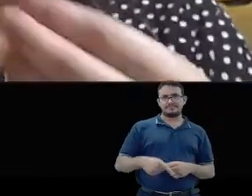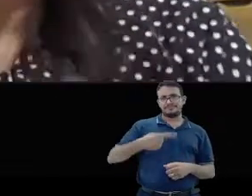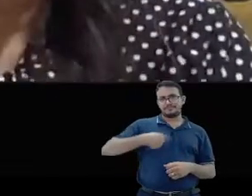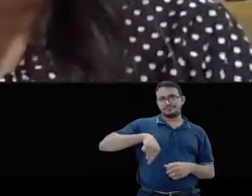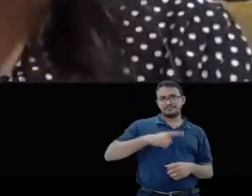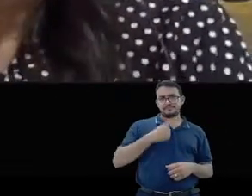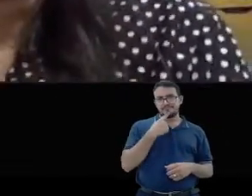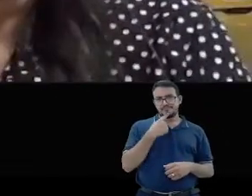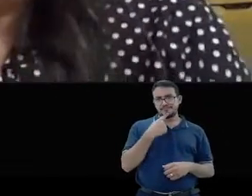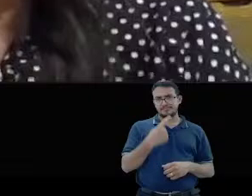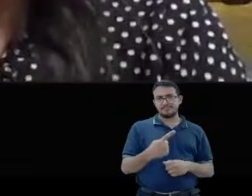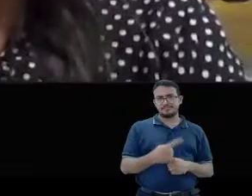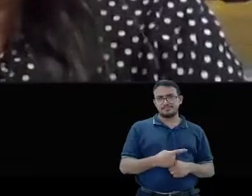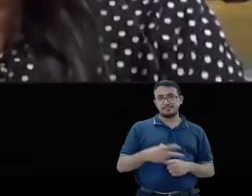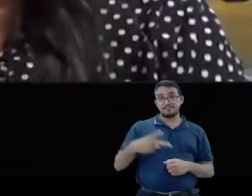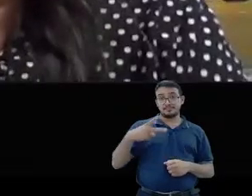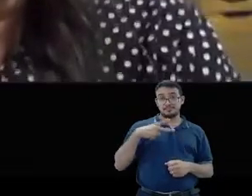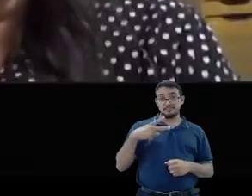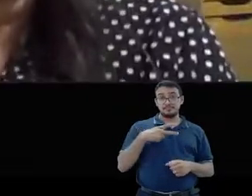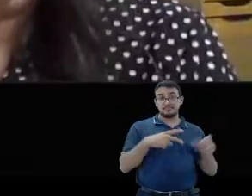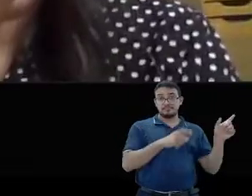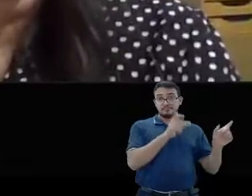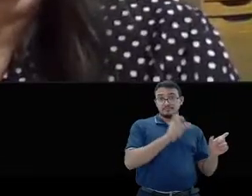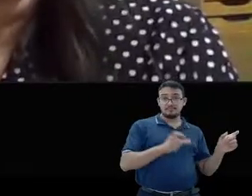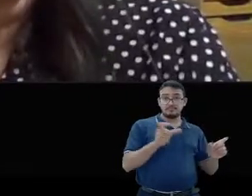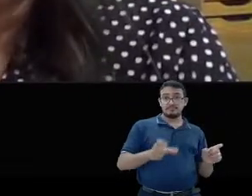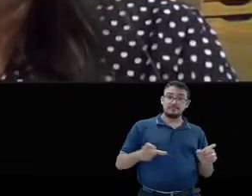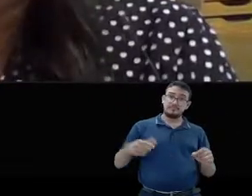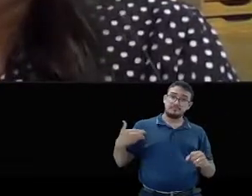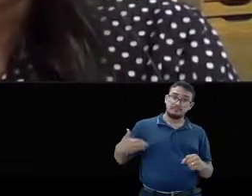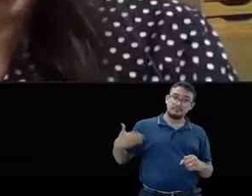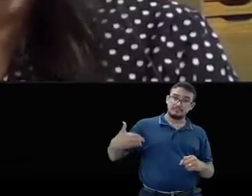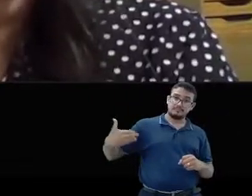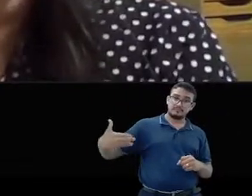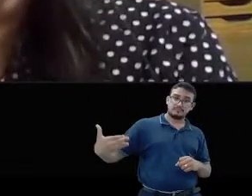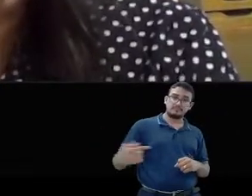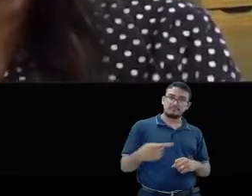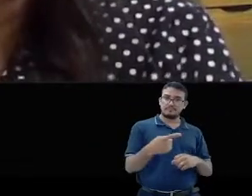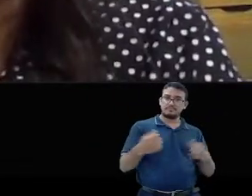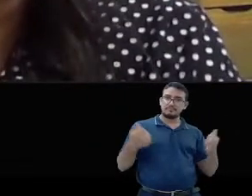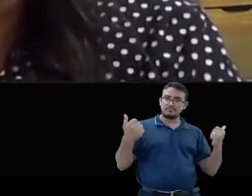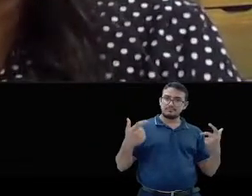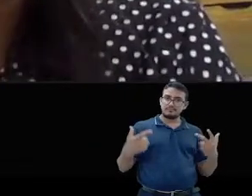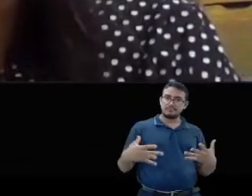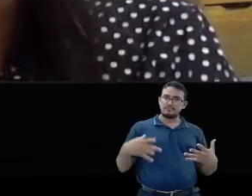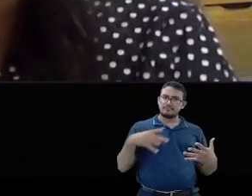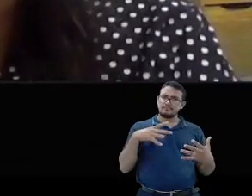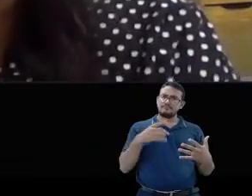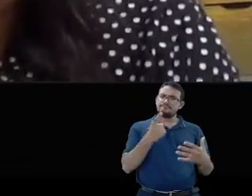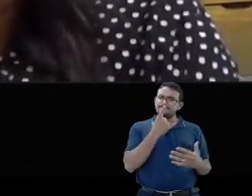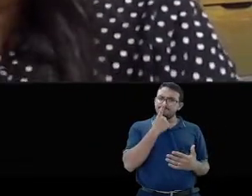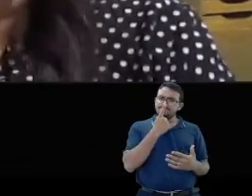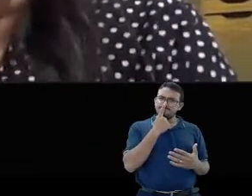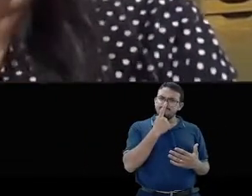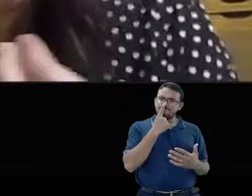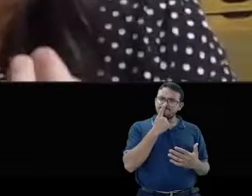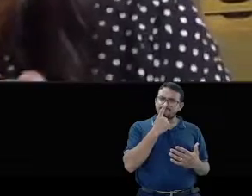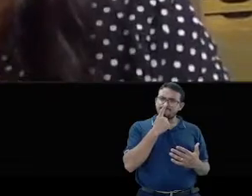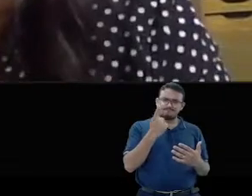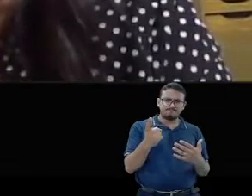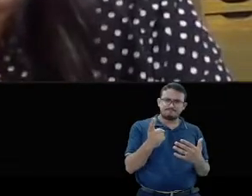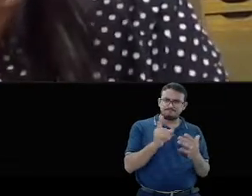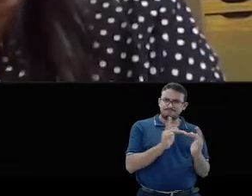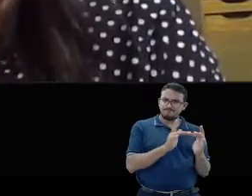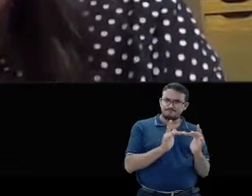de pessoalidade e habitualidade, já que se alega uma relação íntima entre as partes, é muito